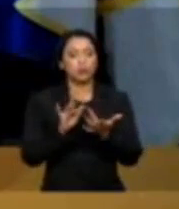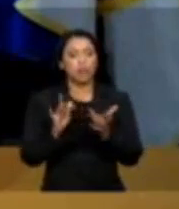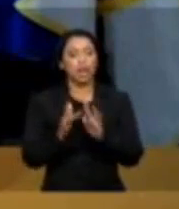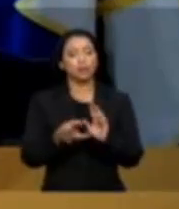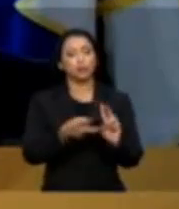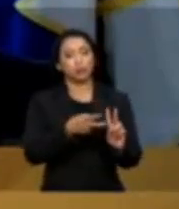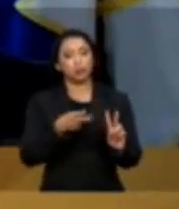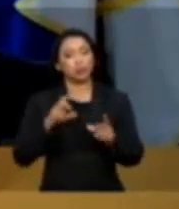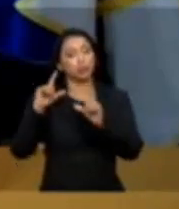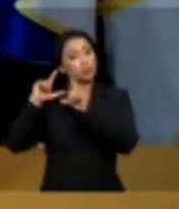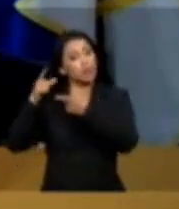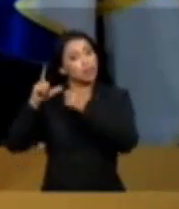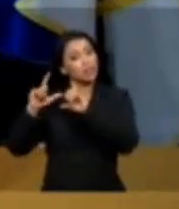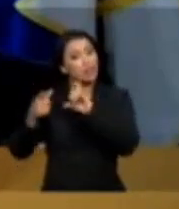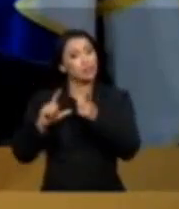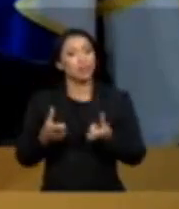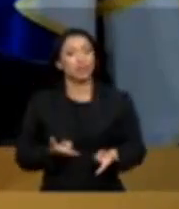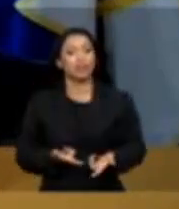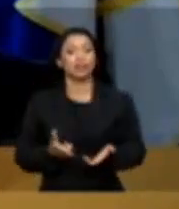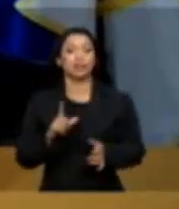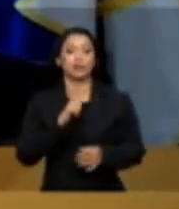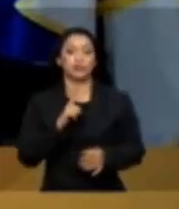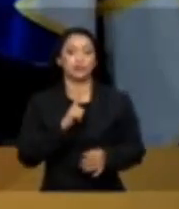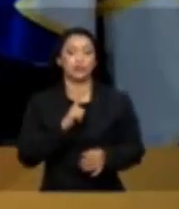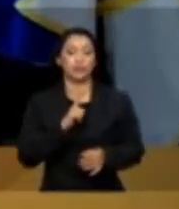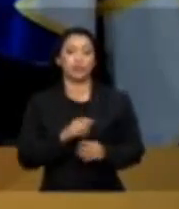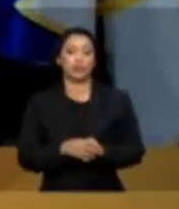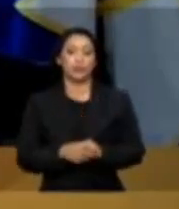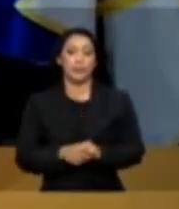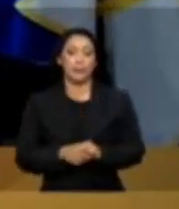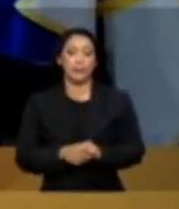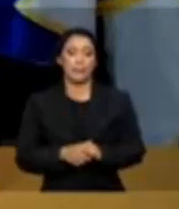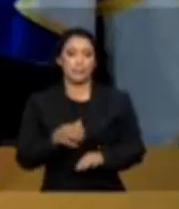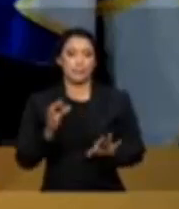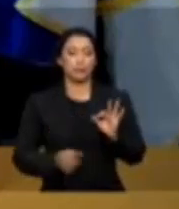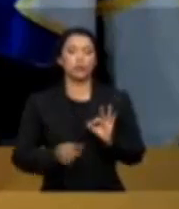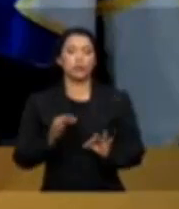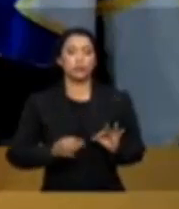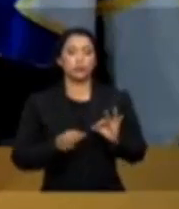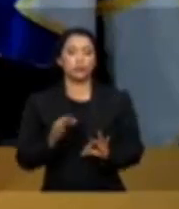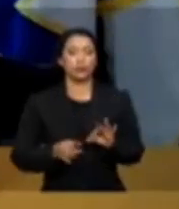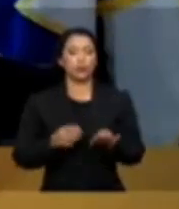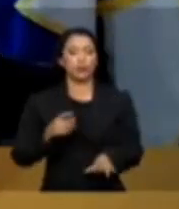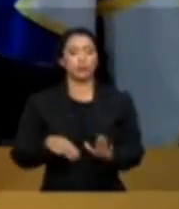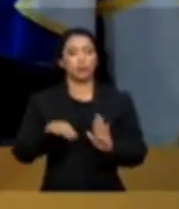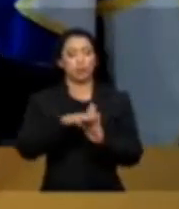da tradicionalidade, reafirmado em data recente, no julgamento do mandado de